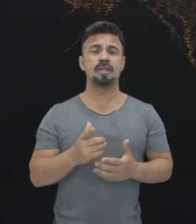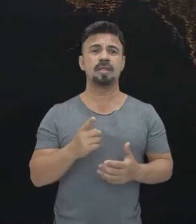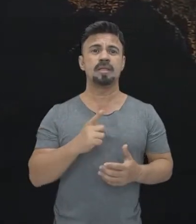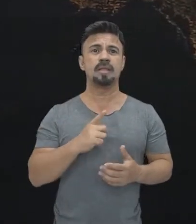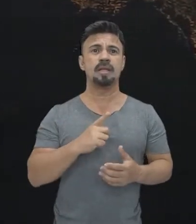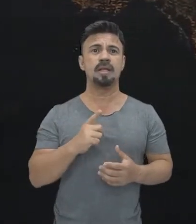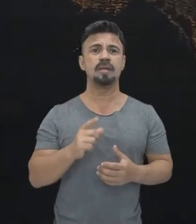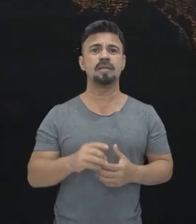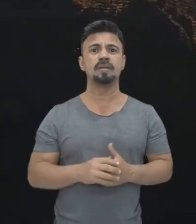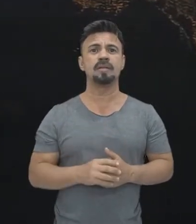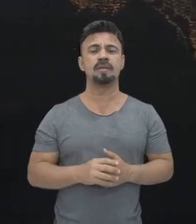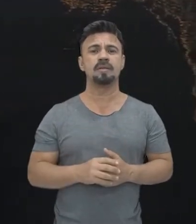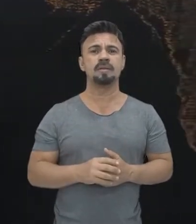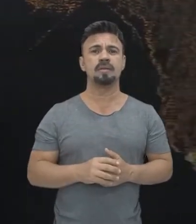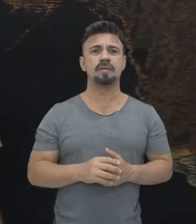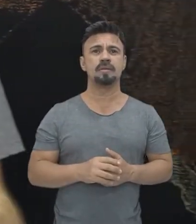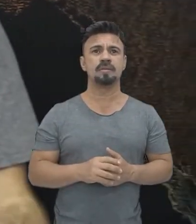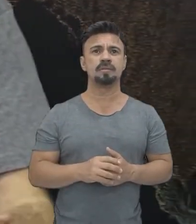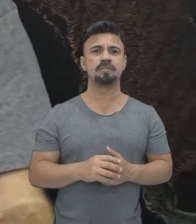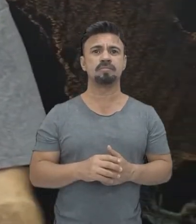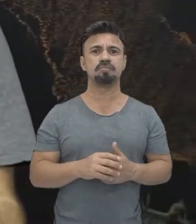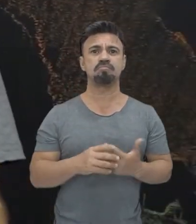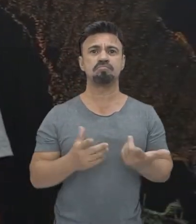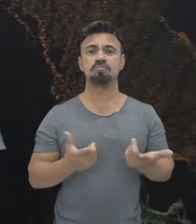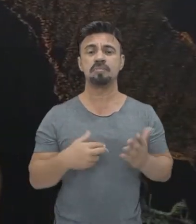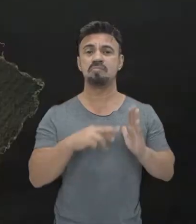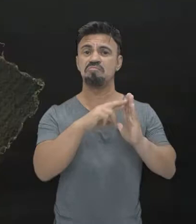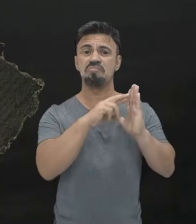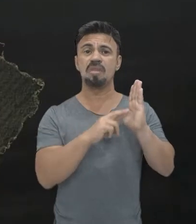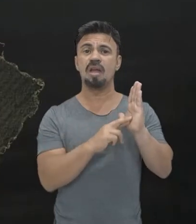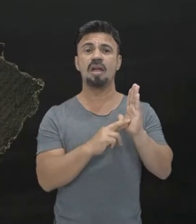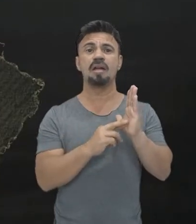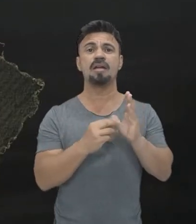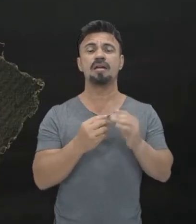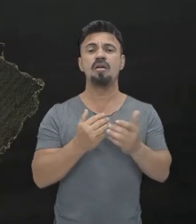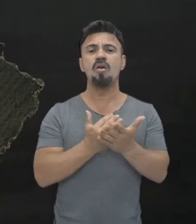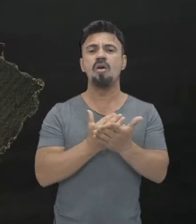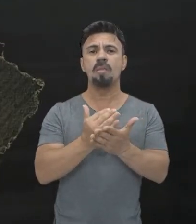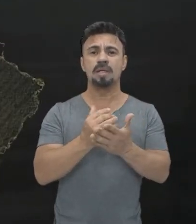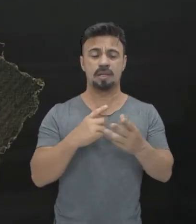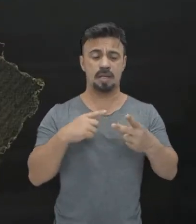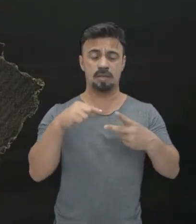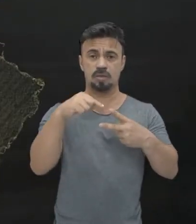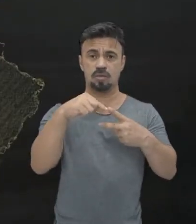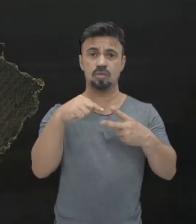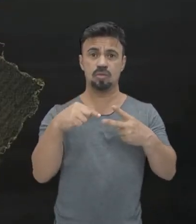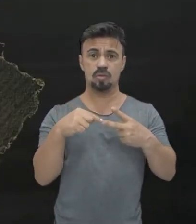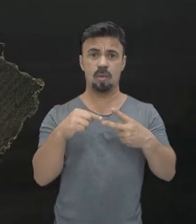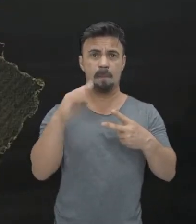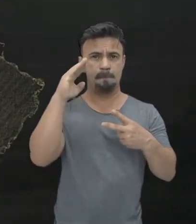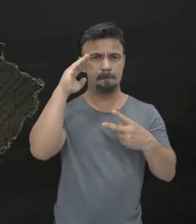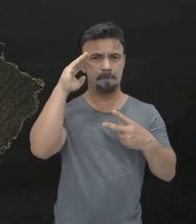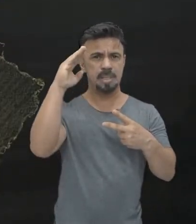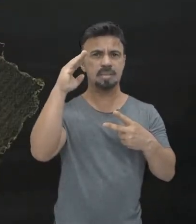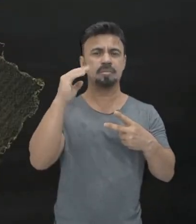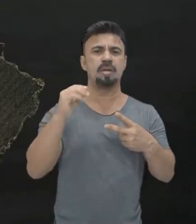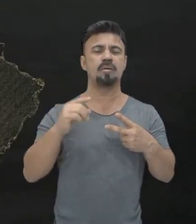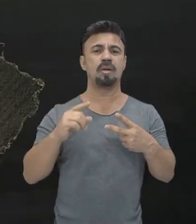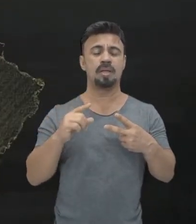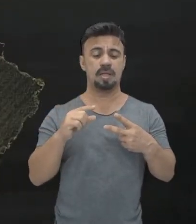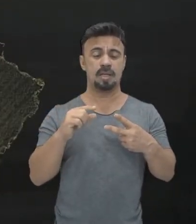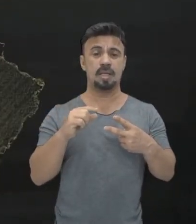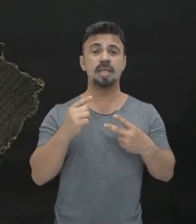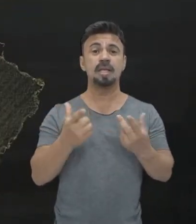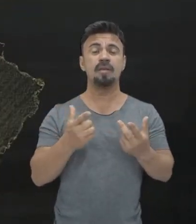aí em algum motivo, algum critério pré-estabelecido. Para começar, existem duas formas aí principais, aquelas que